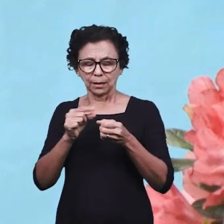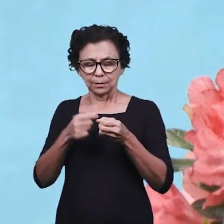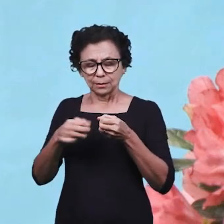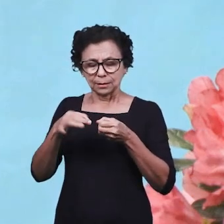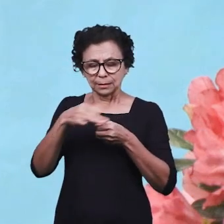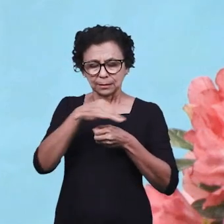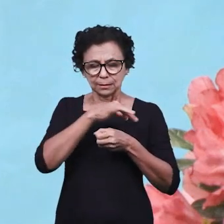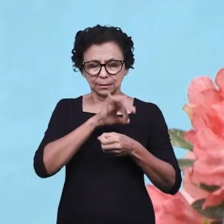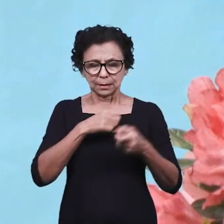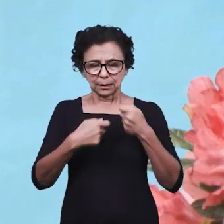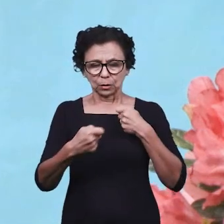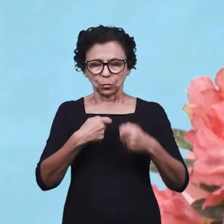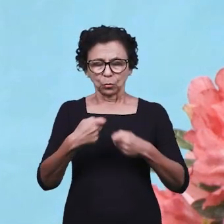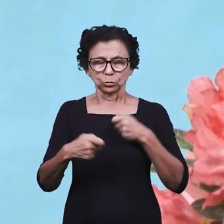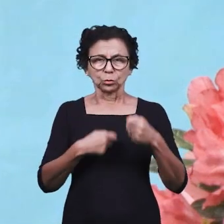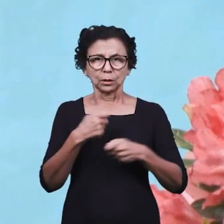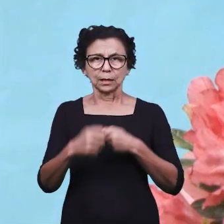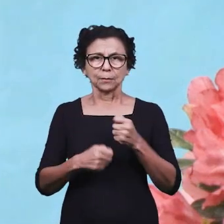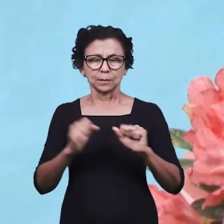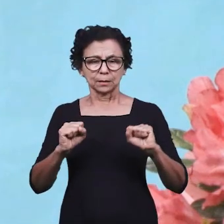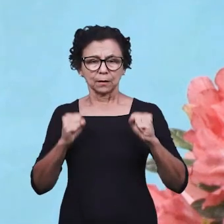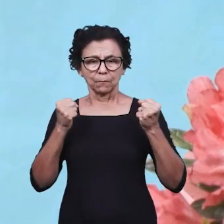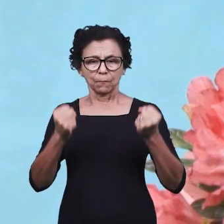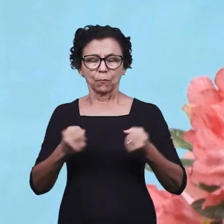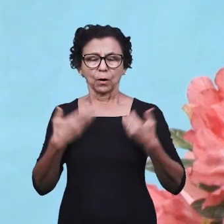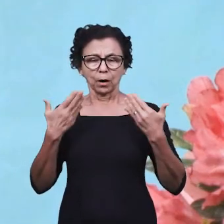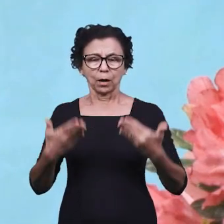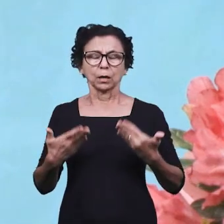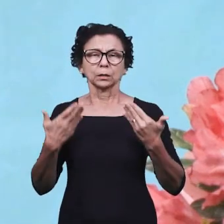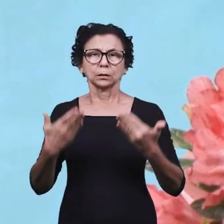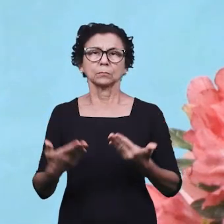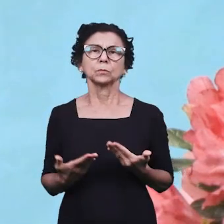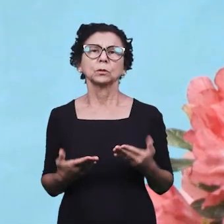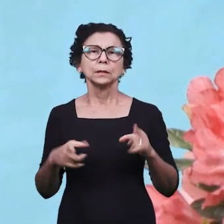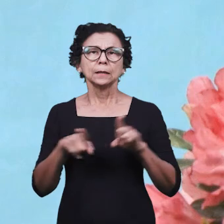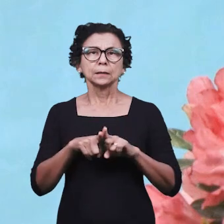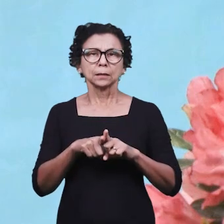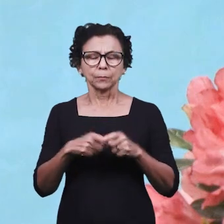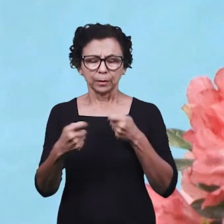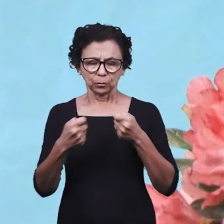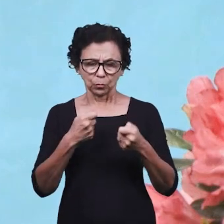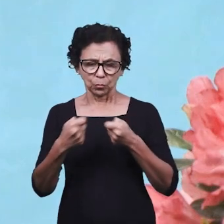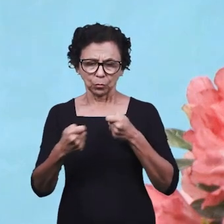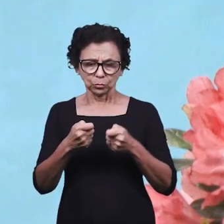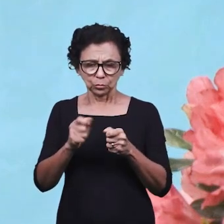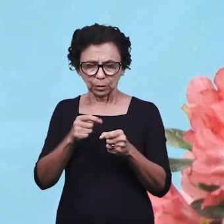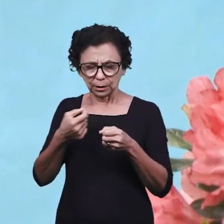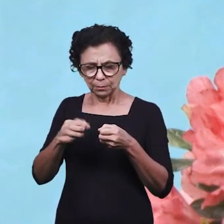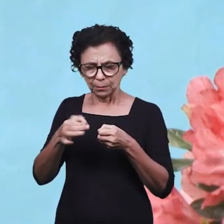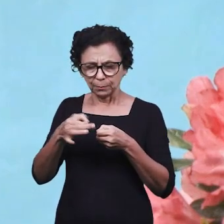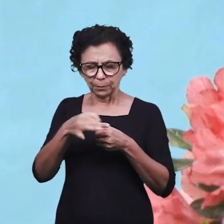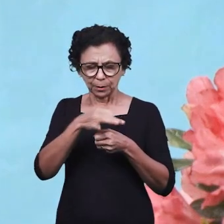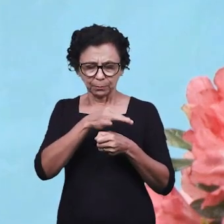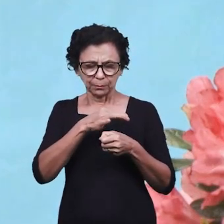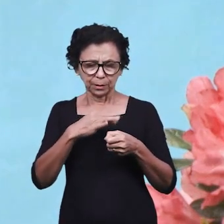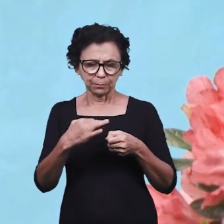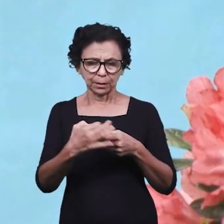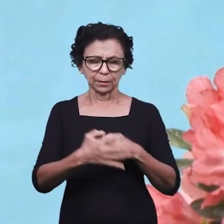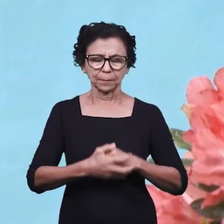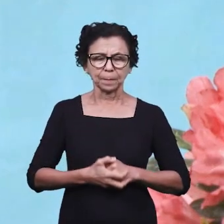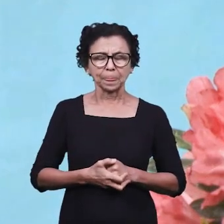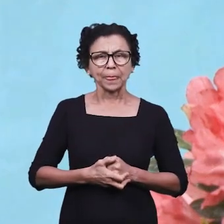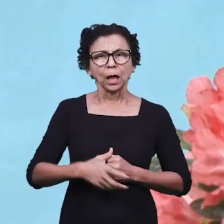assim ser usada como fonte de energia, ajudando também na regulação das nossas células. Quando eu tenho